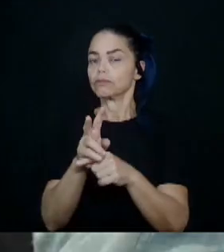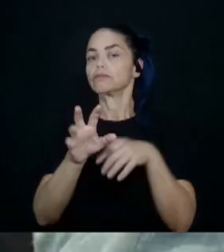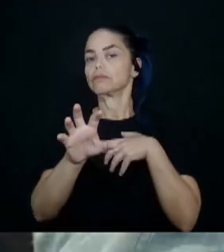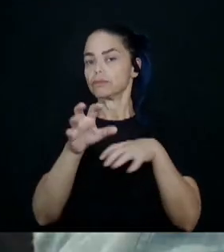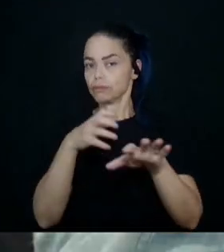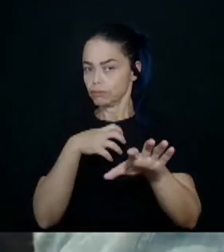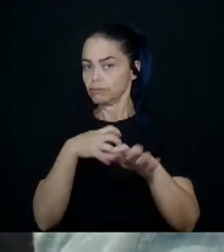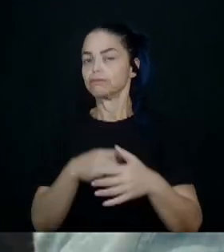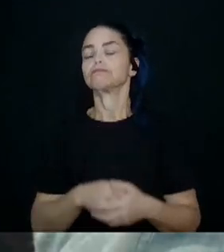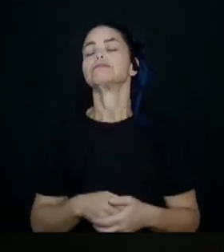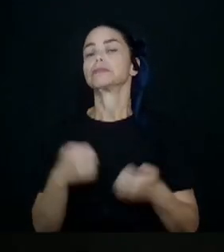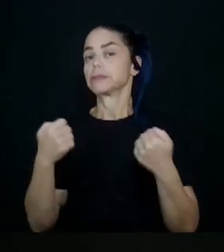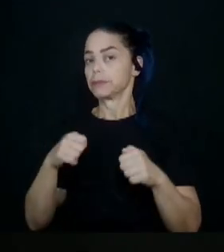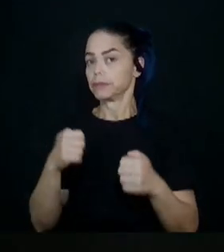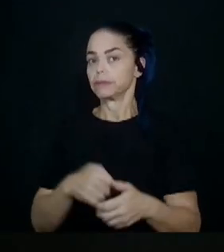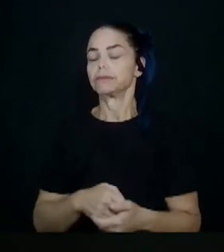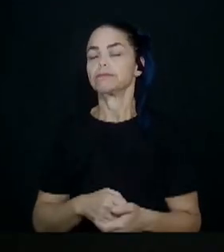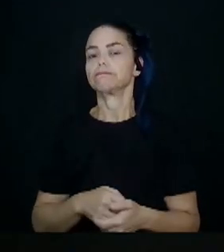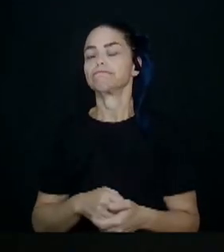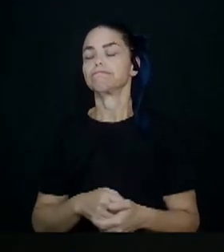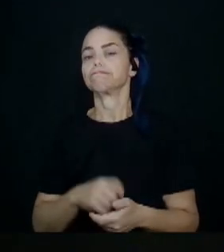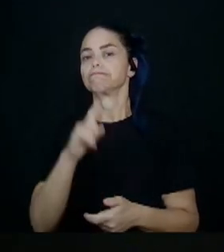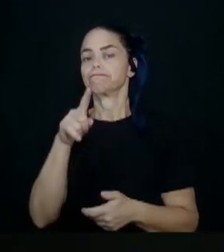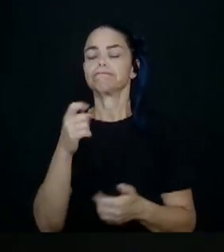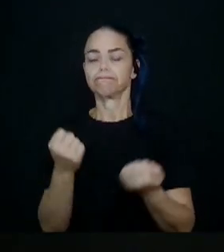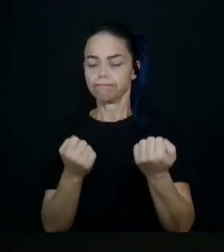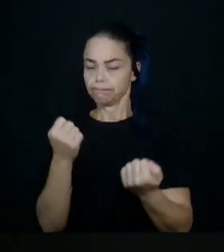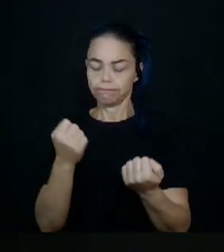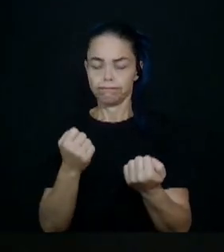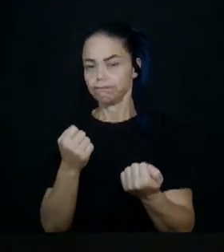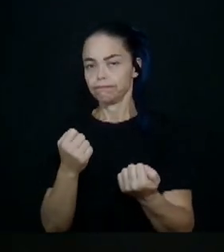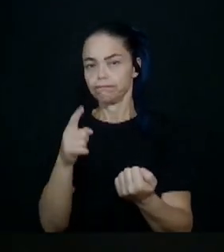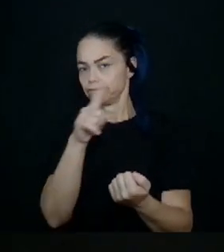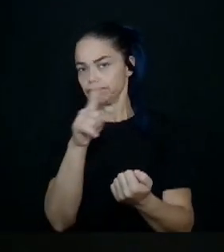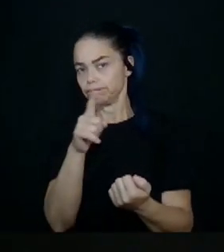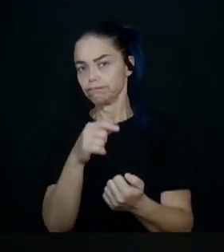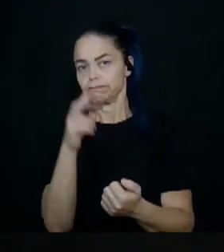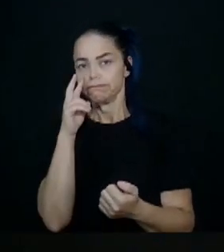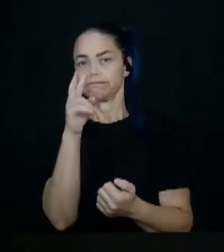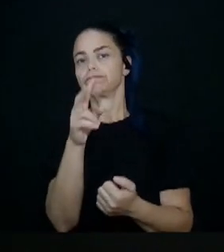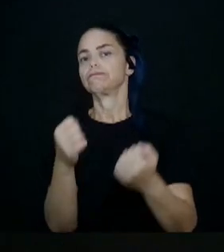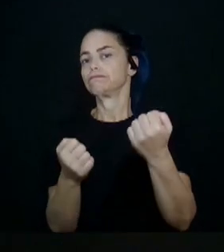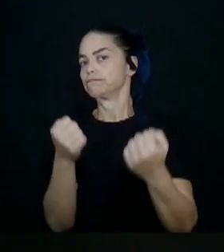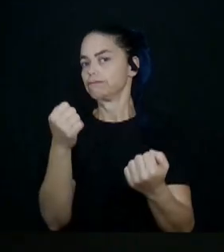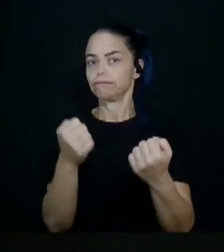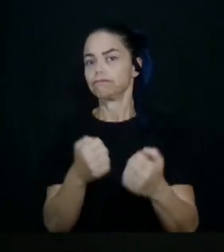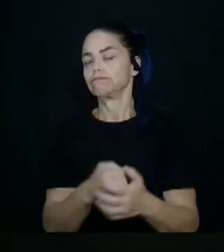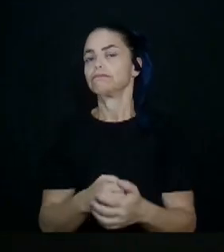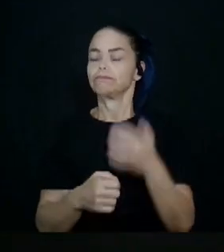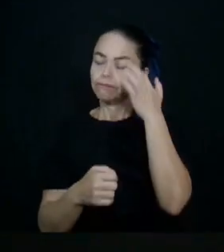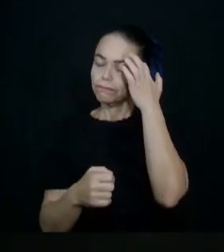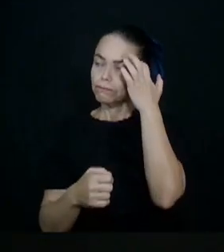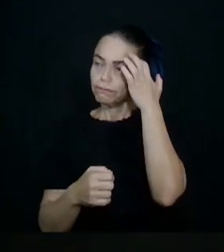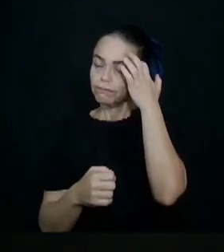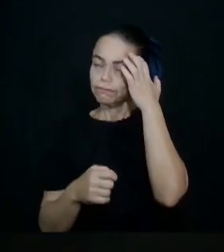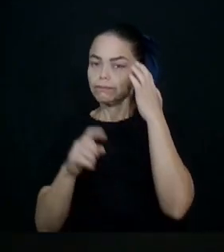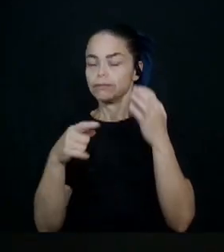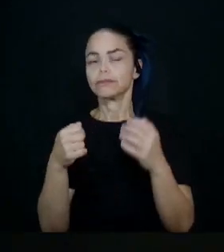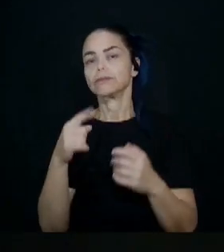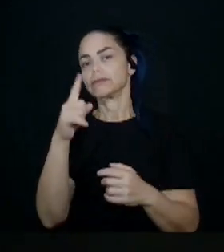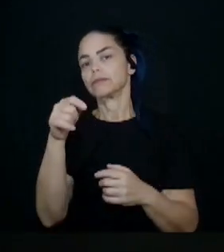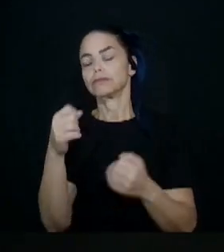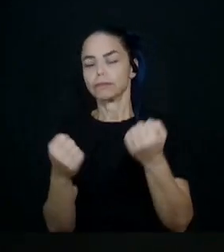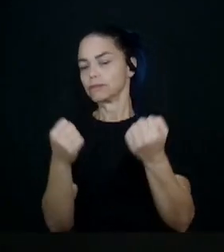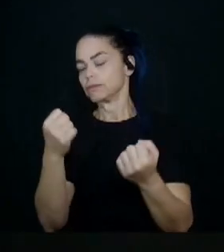trânsito. Exatamente, é uma outra pessoa que está ali, né? Não é o carro, a gente olha para o carro, né? A gente esquece que tem um ser humano lá. Agora,